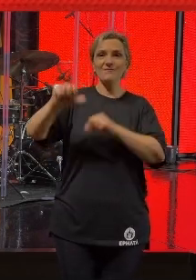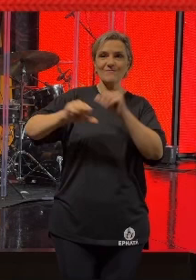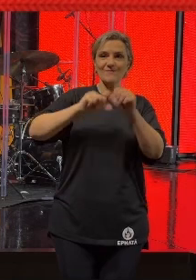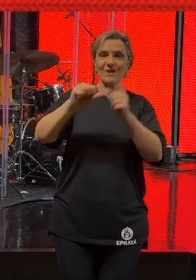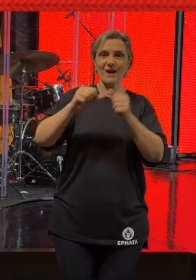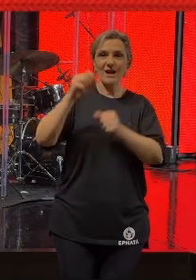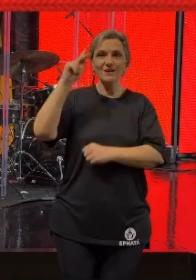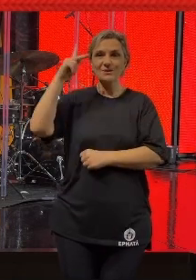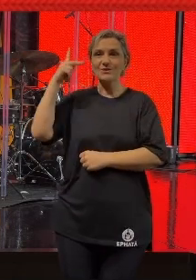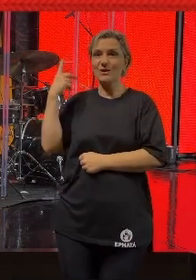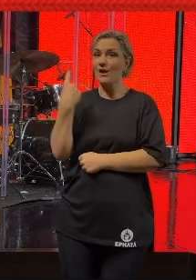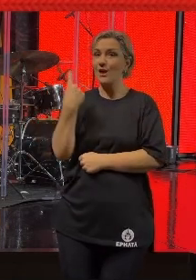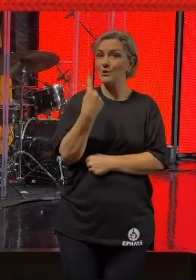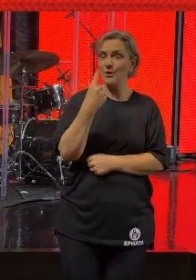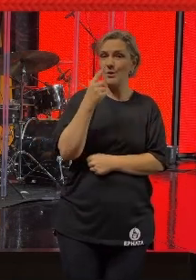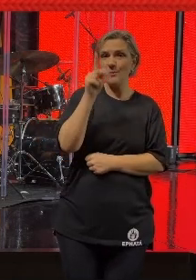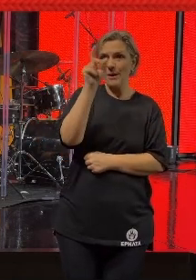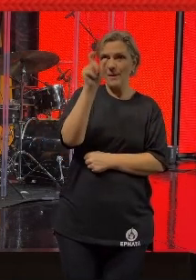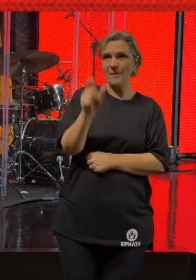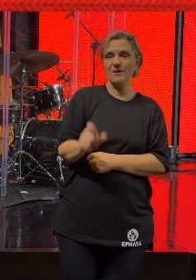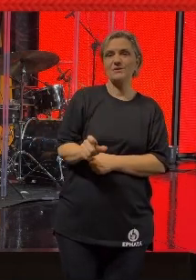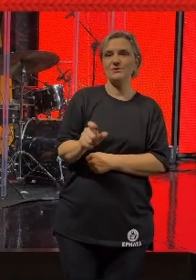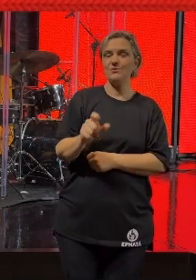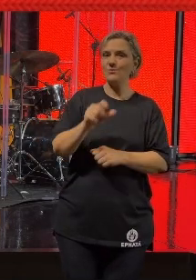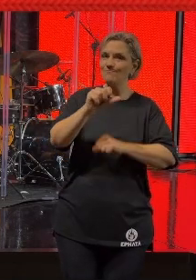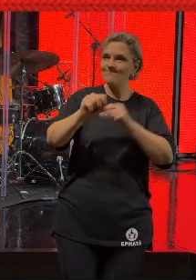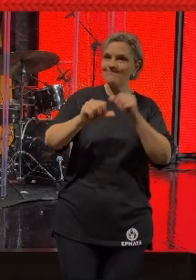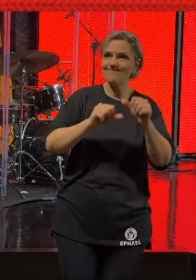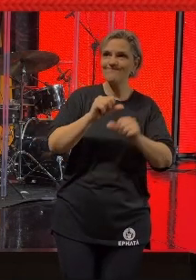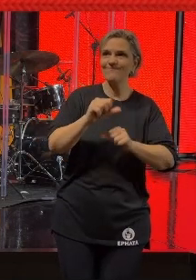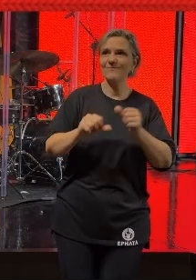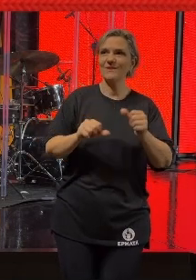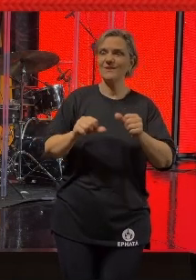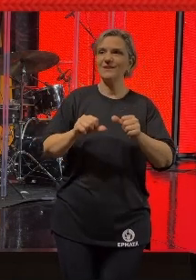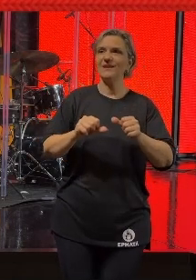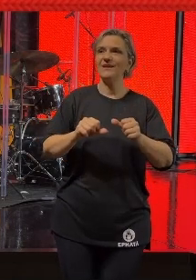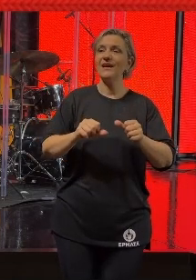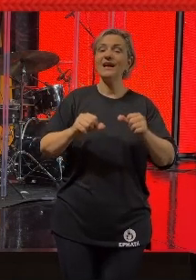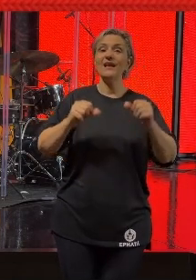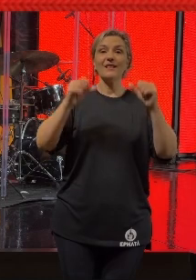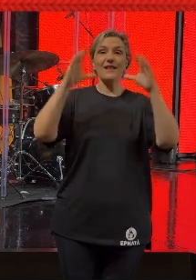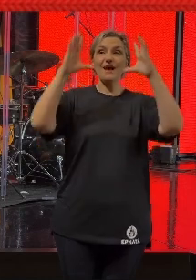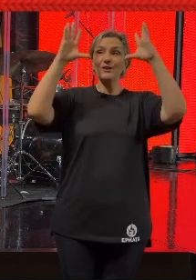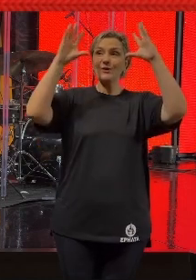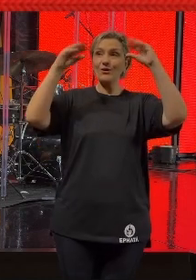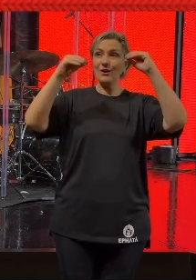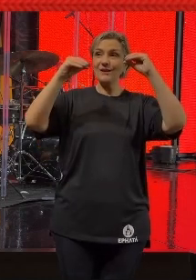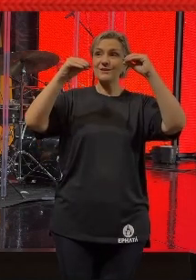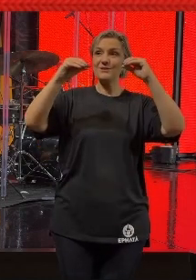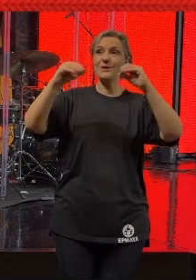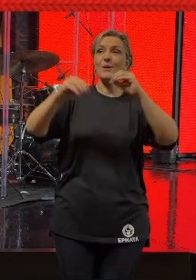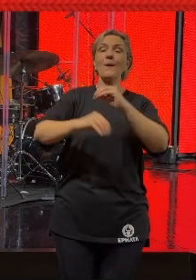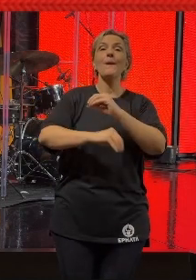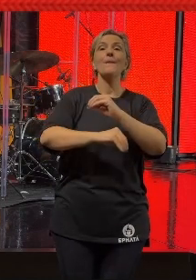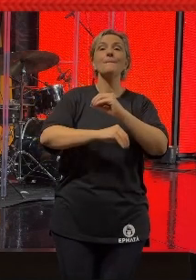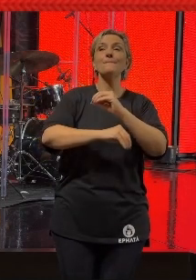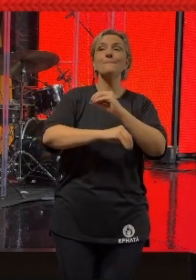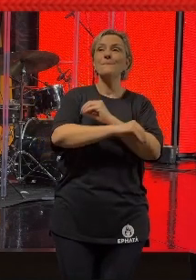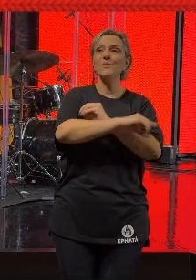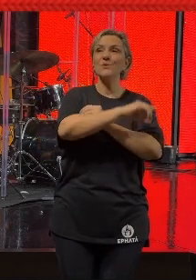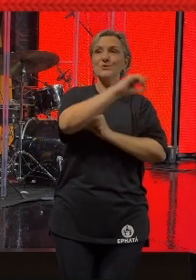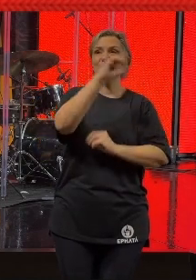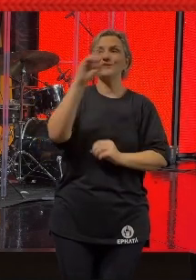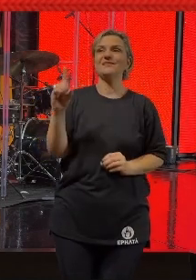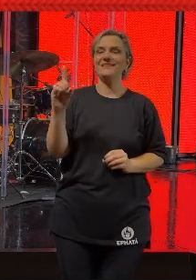pessoa, Ele muda a história dessa pessoa da noite para o dia.